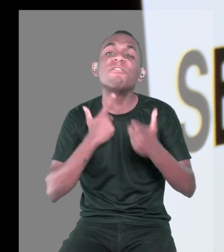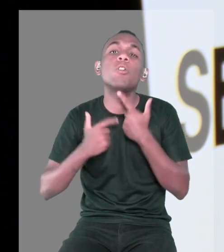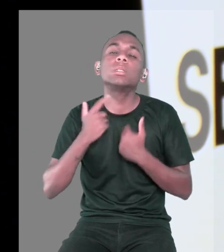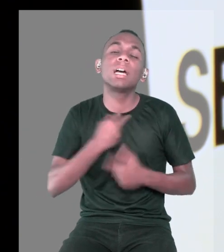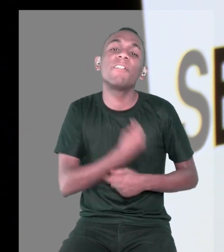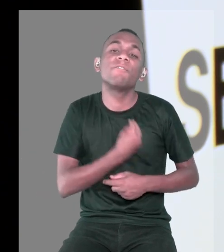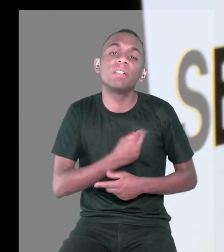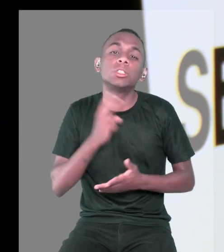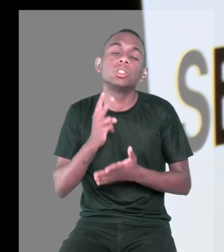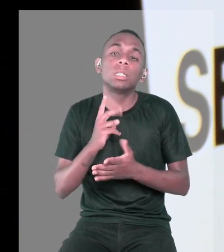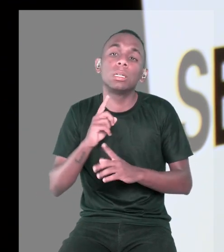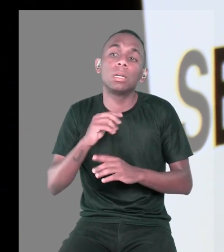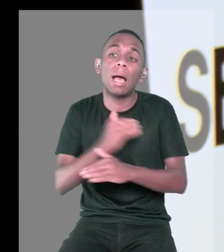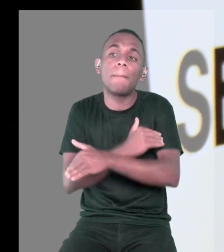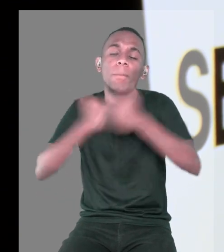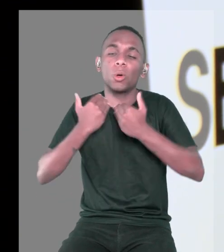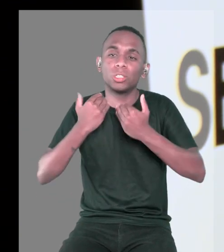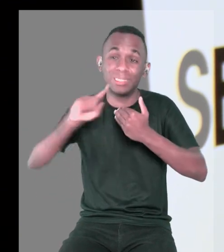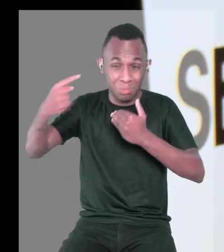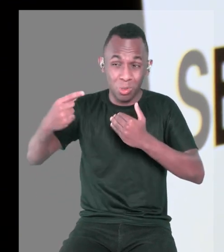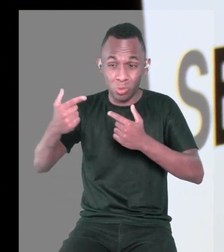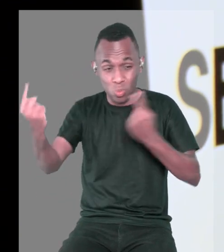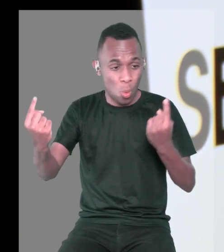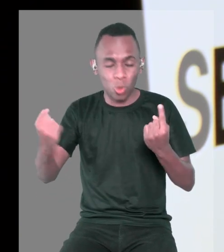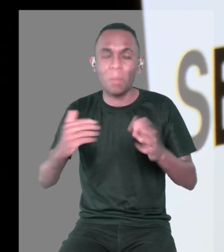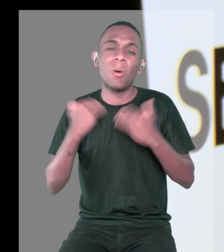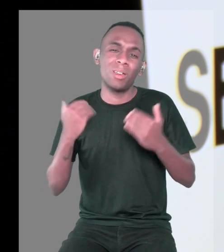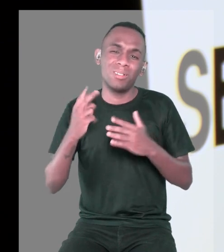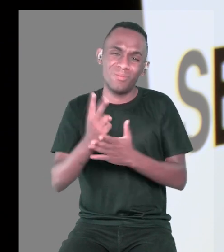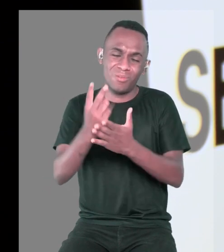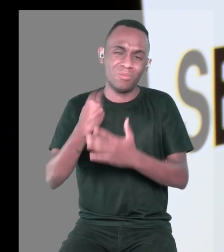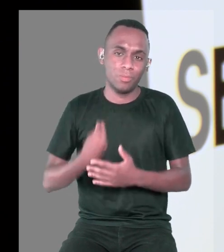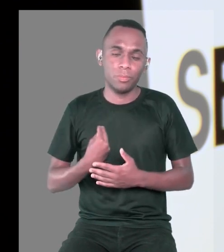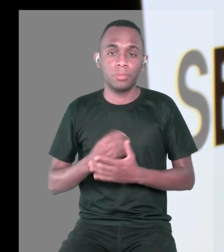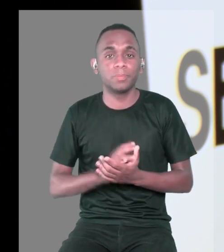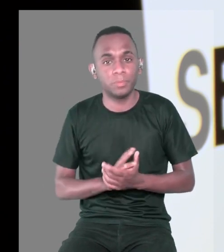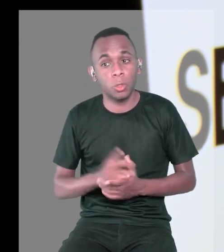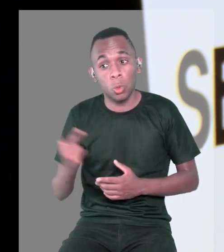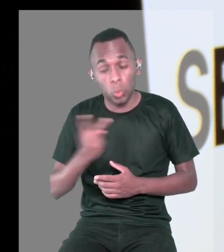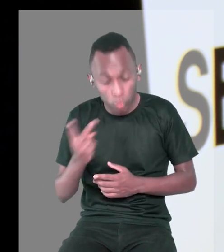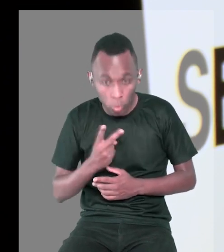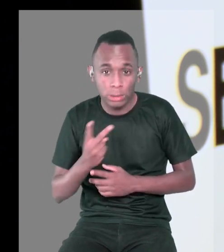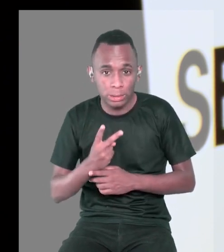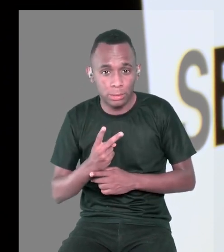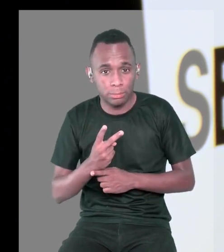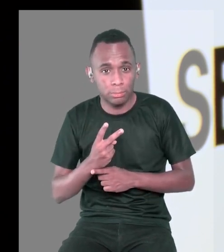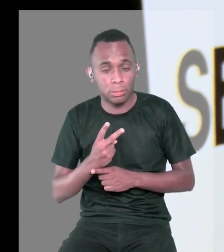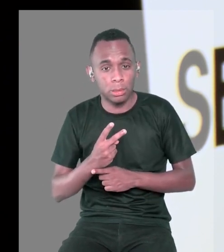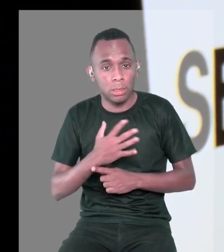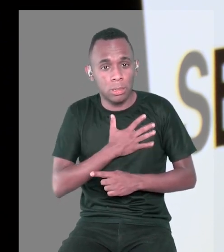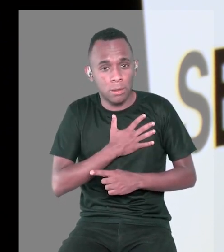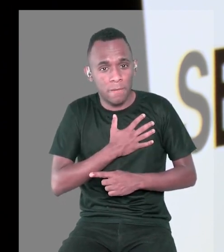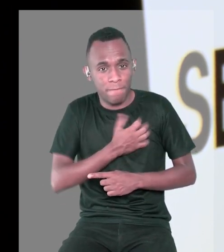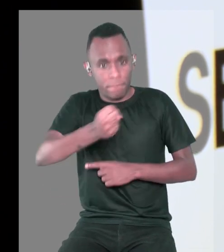Doreen, desejaria sobreviver à morte do outro. Cometeram suicídio